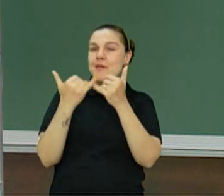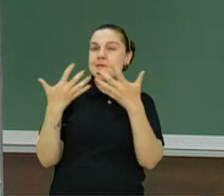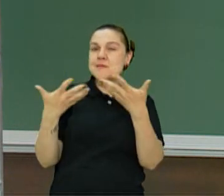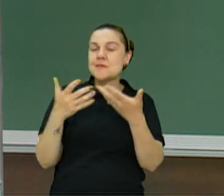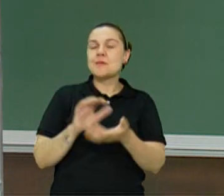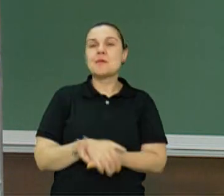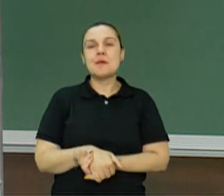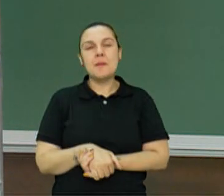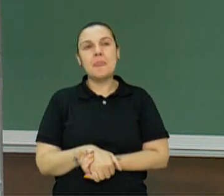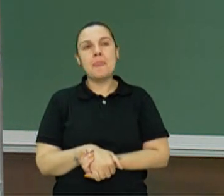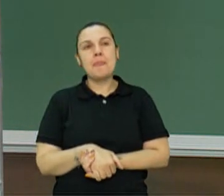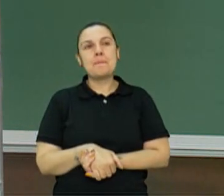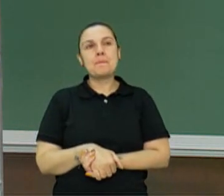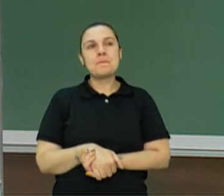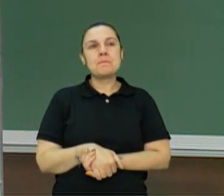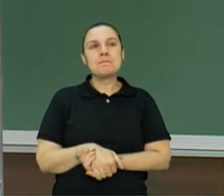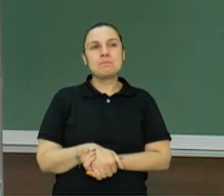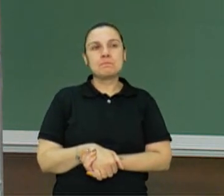com o homem?